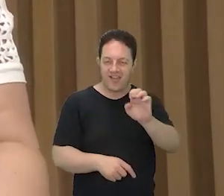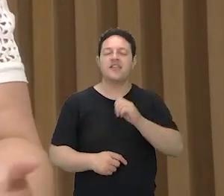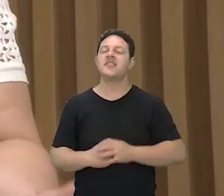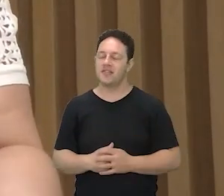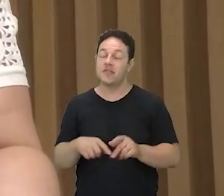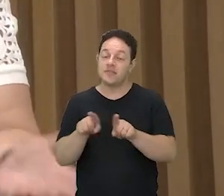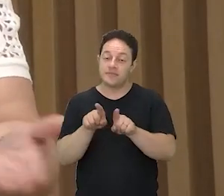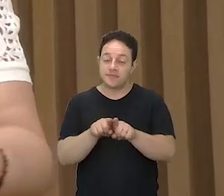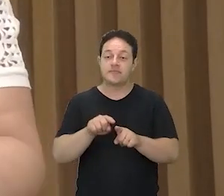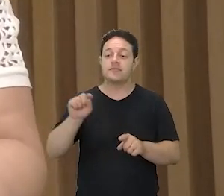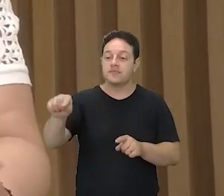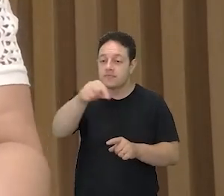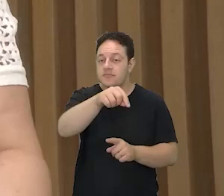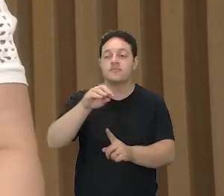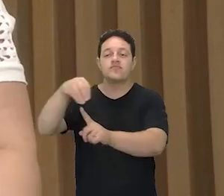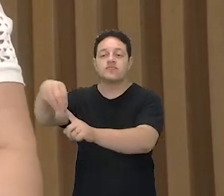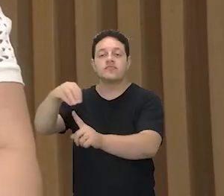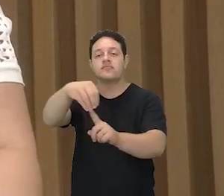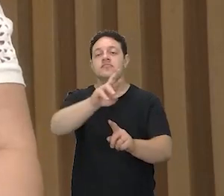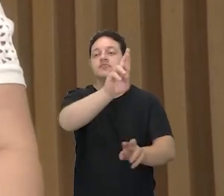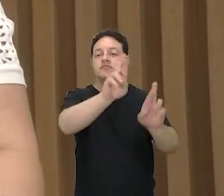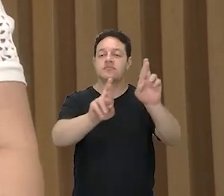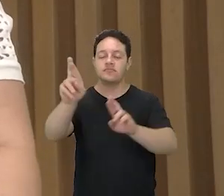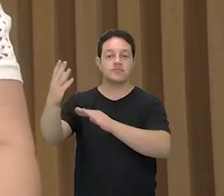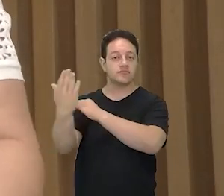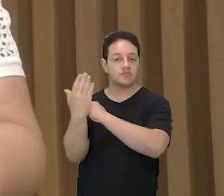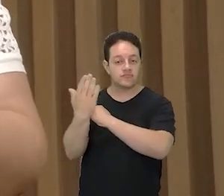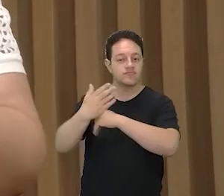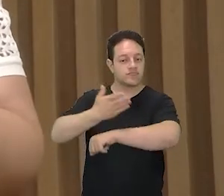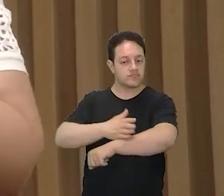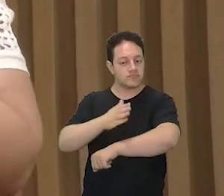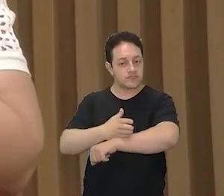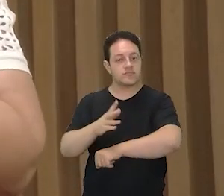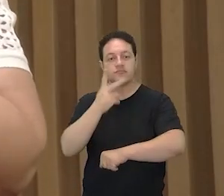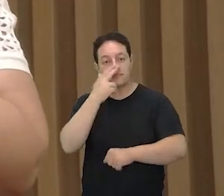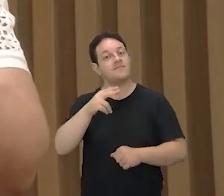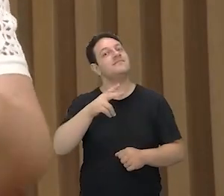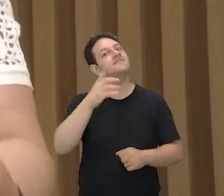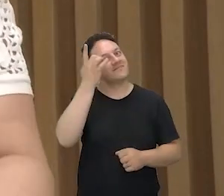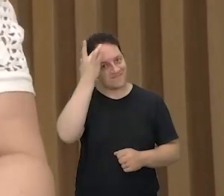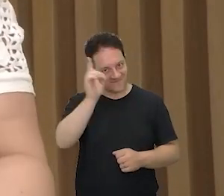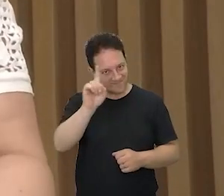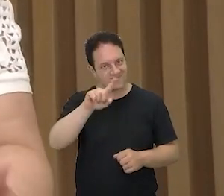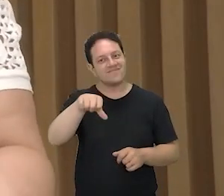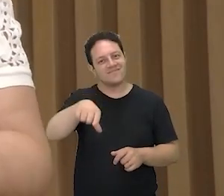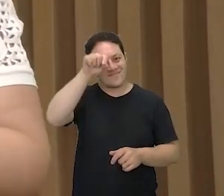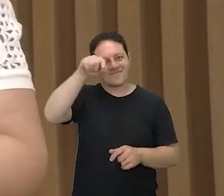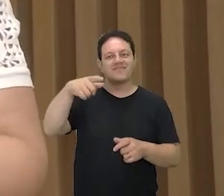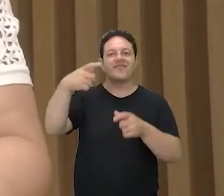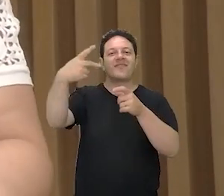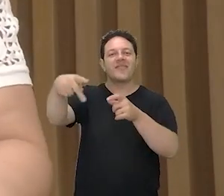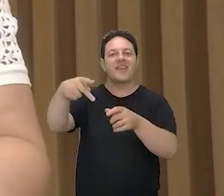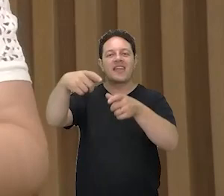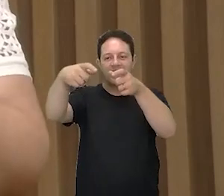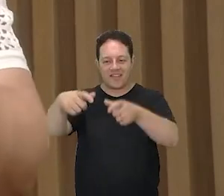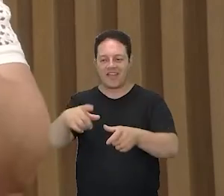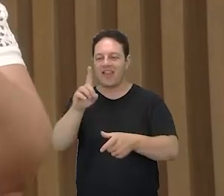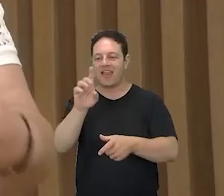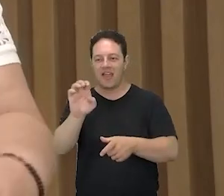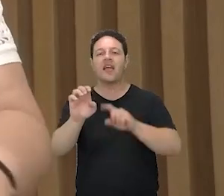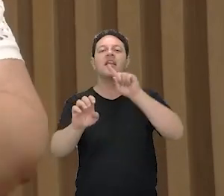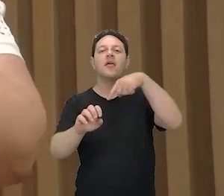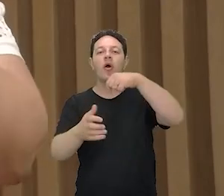os pontos focais de cada diretoria, né, que fizeram uma escolha difícil dentro das suas Ds e depois no Polo. A gente